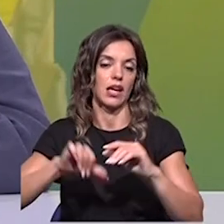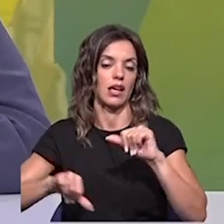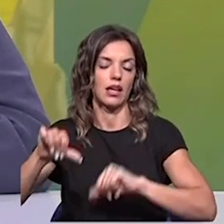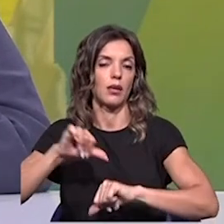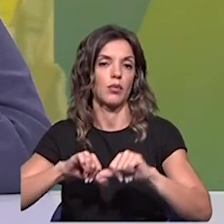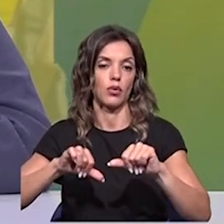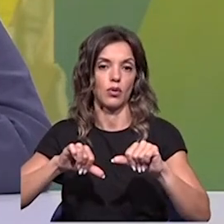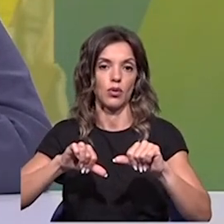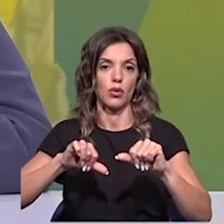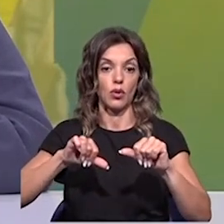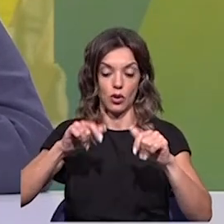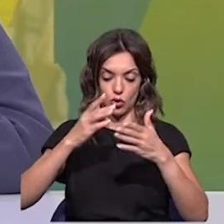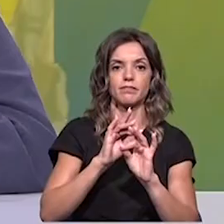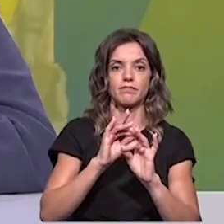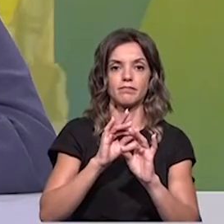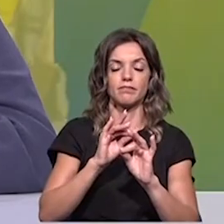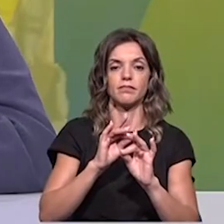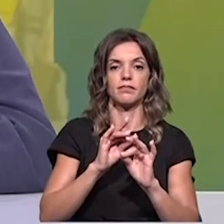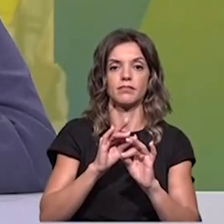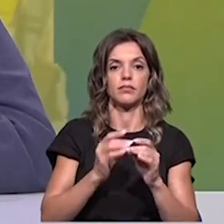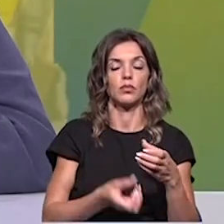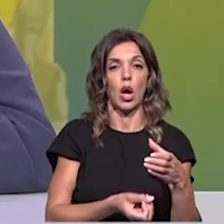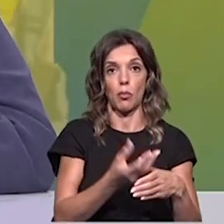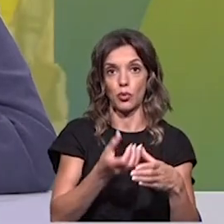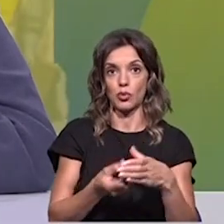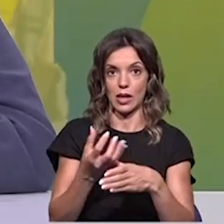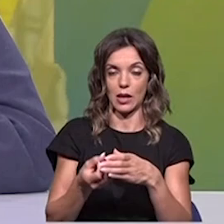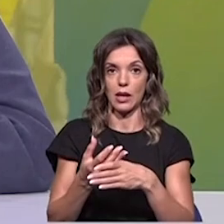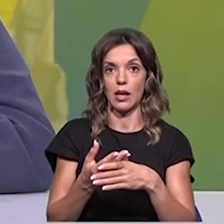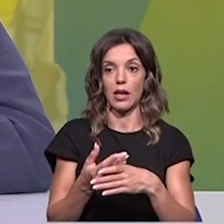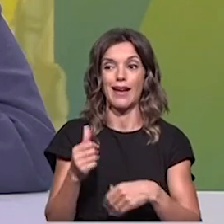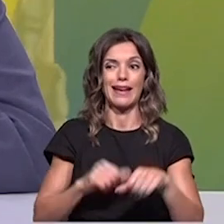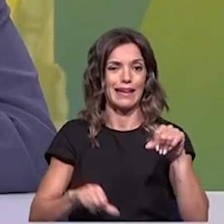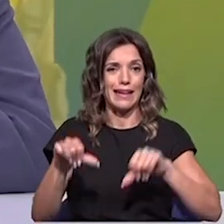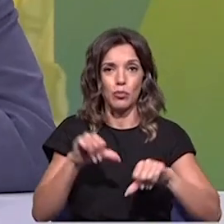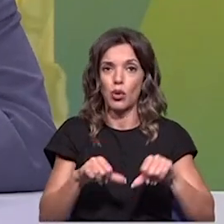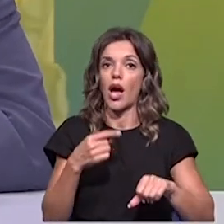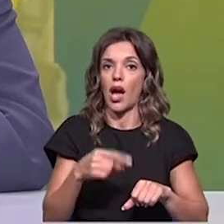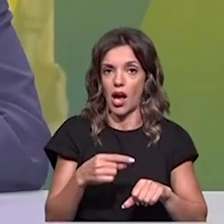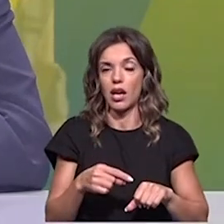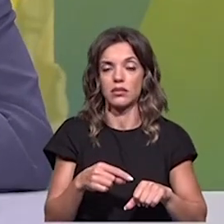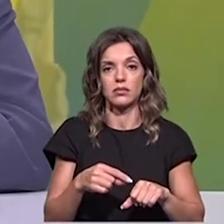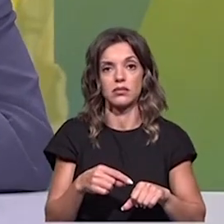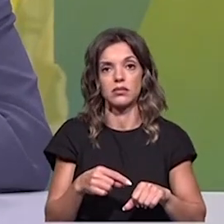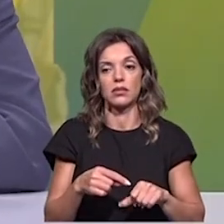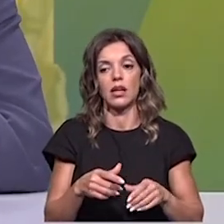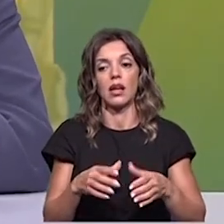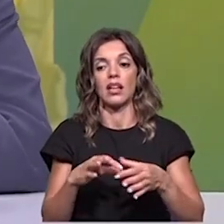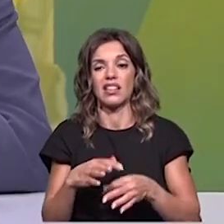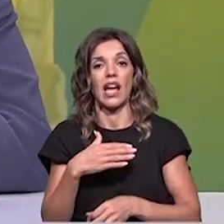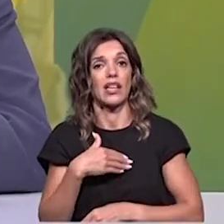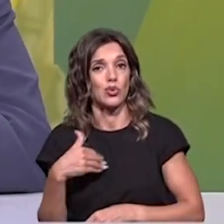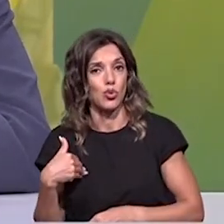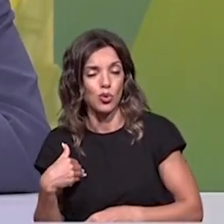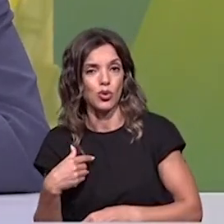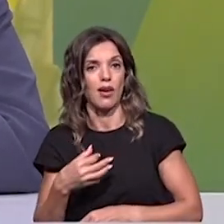região mas a de pé estamos a passar a produção tem está com muitos quentes e isso leva-nos à parte da própria levamos